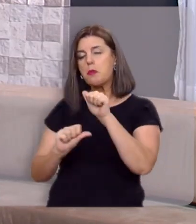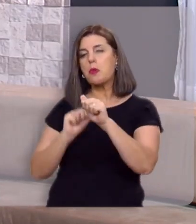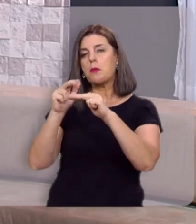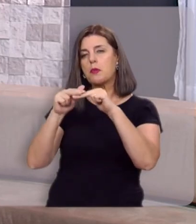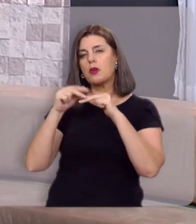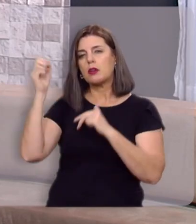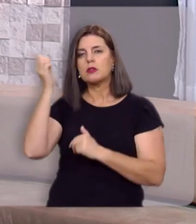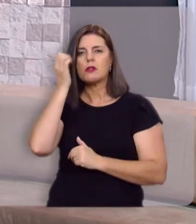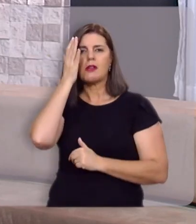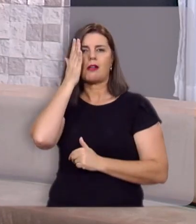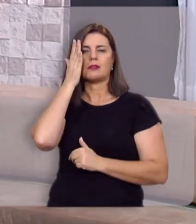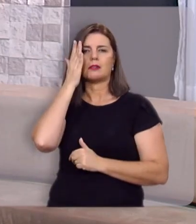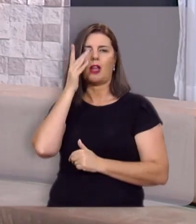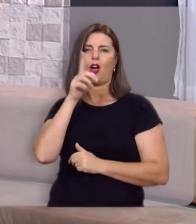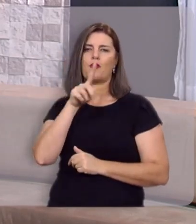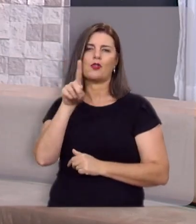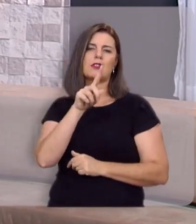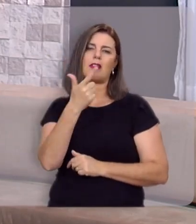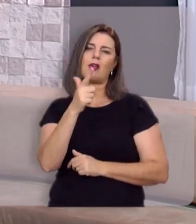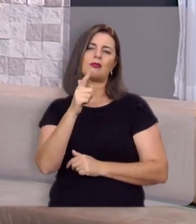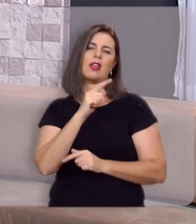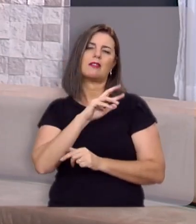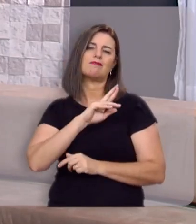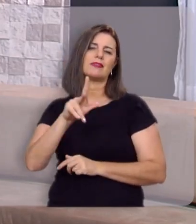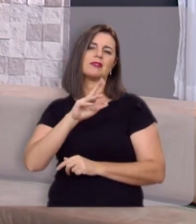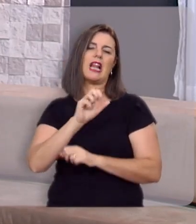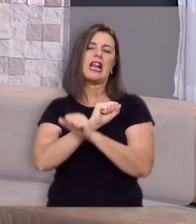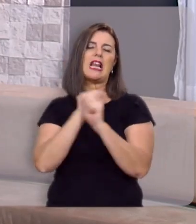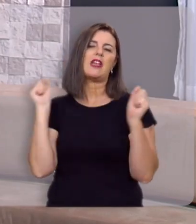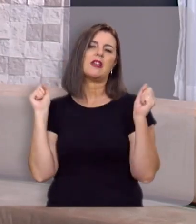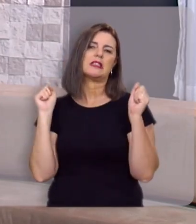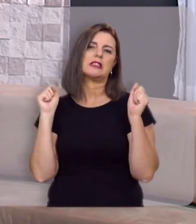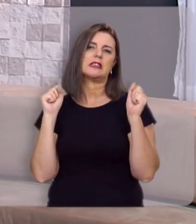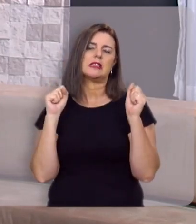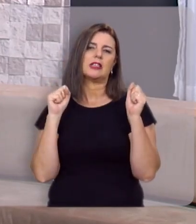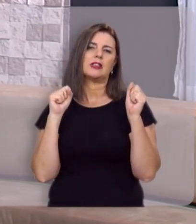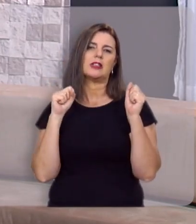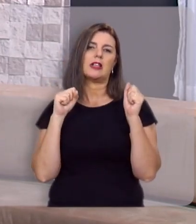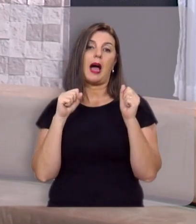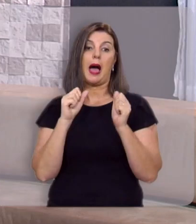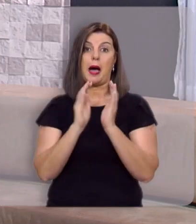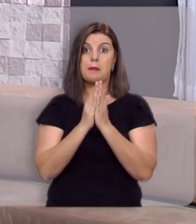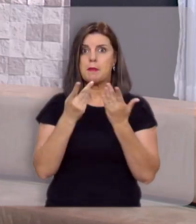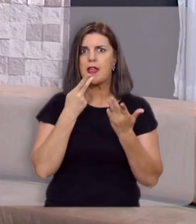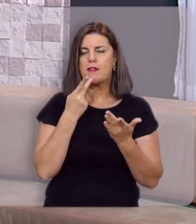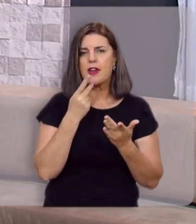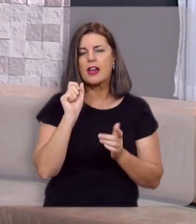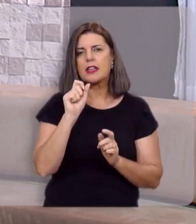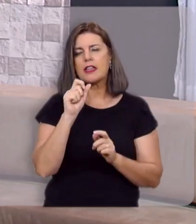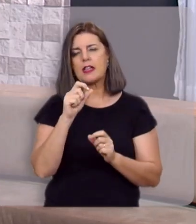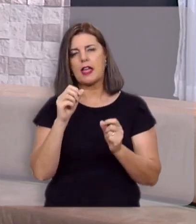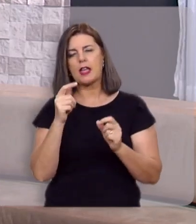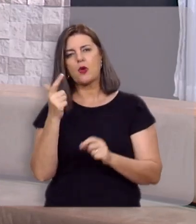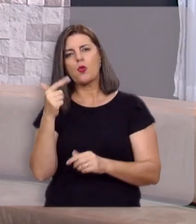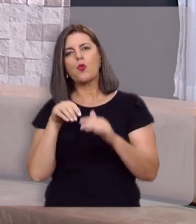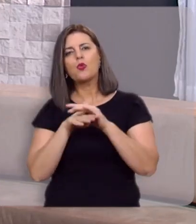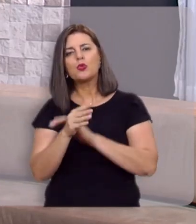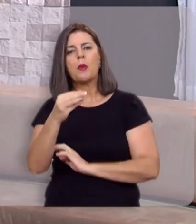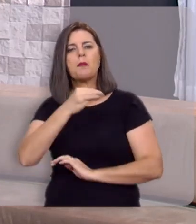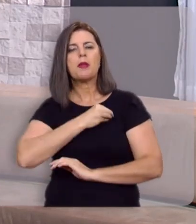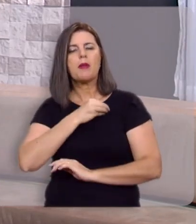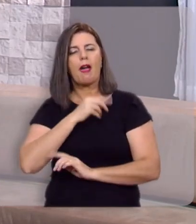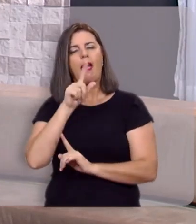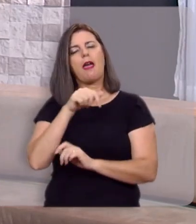restaurada pela graça, você não é uma pessoa livre. A Bíblia diz que aquele que pratica o pecado é escravo do